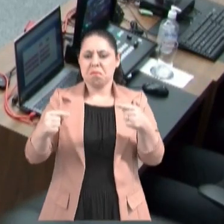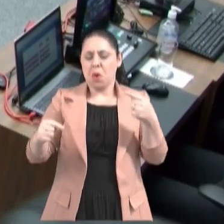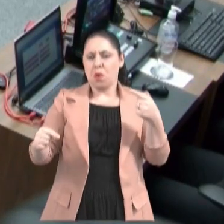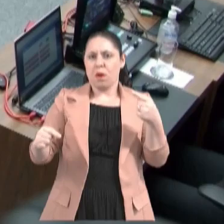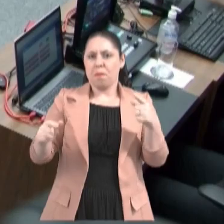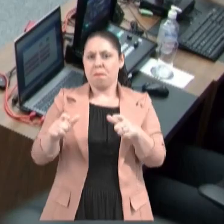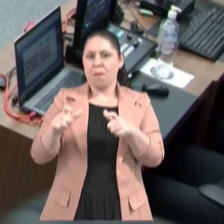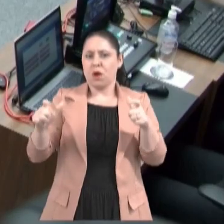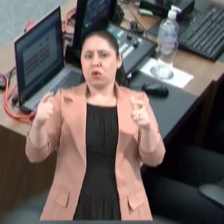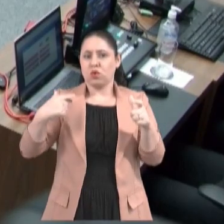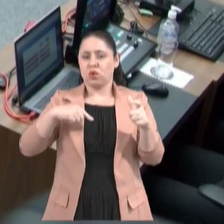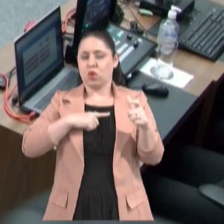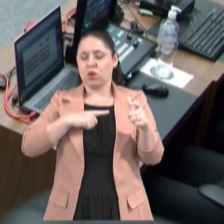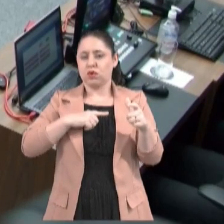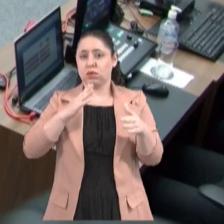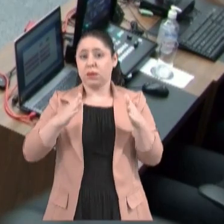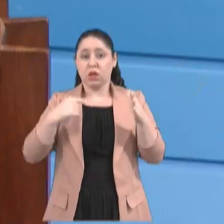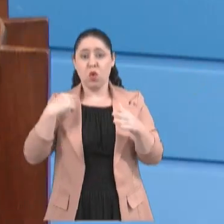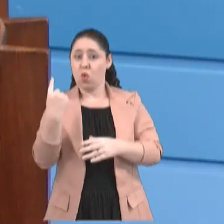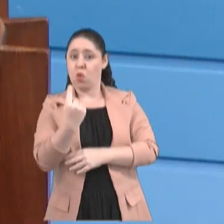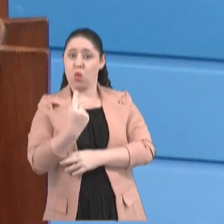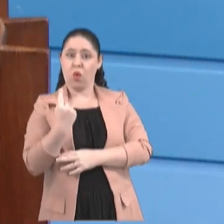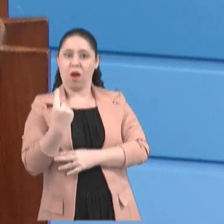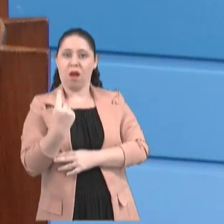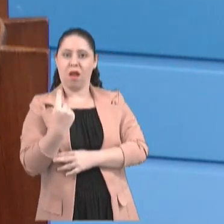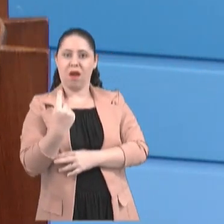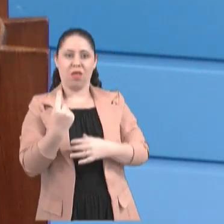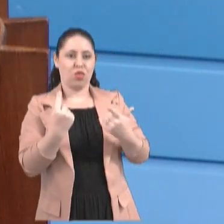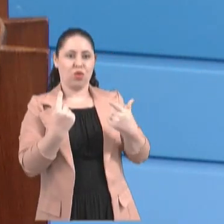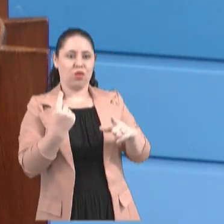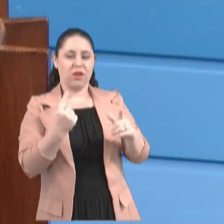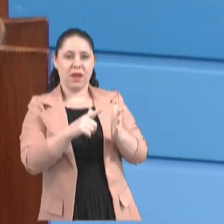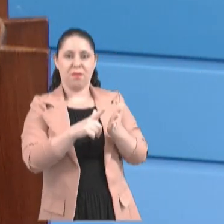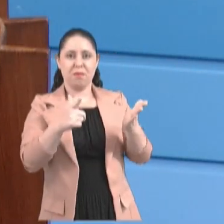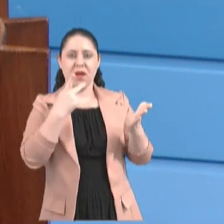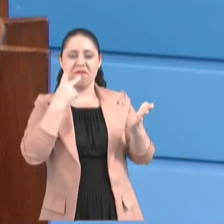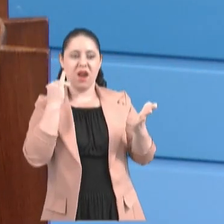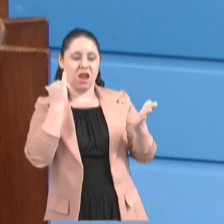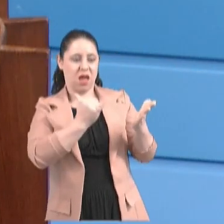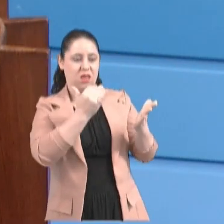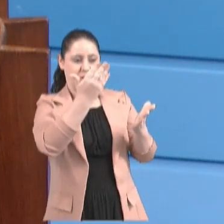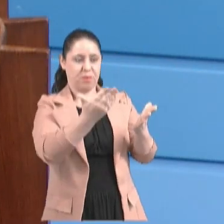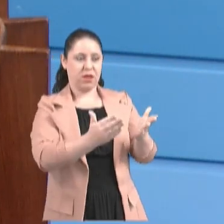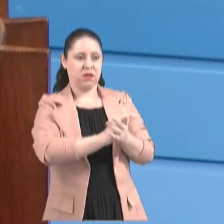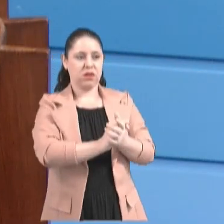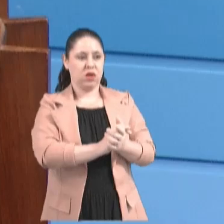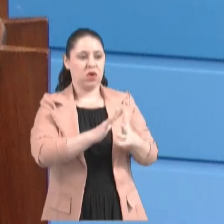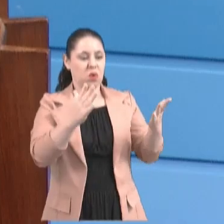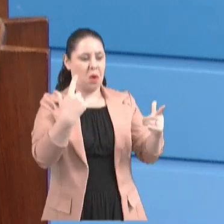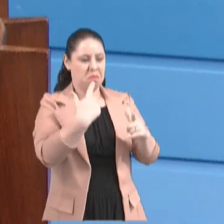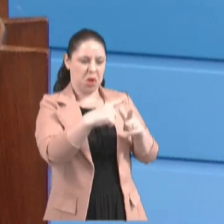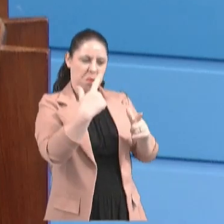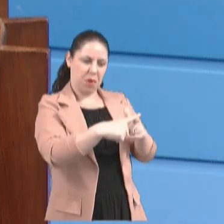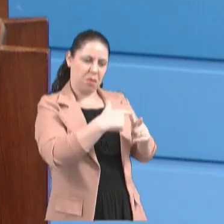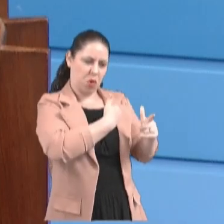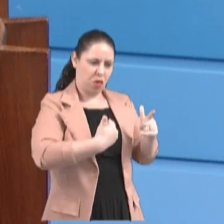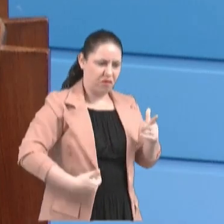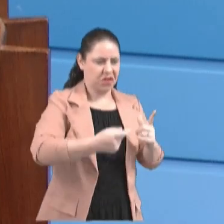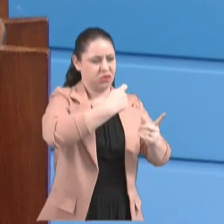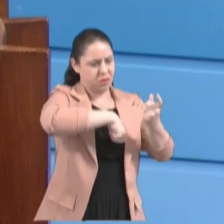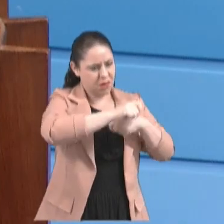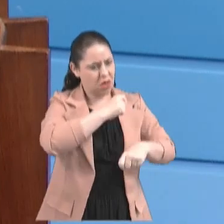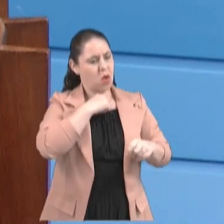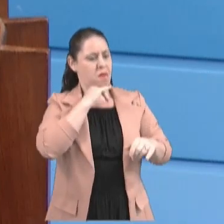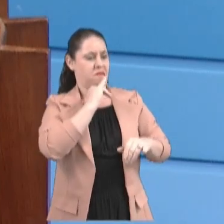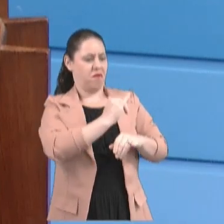oposição maior do que o nosso mandato. Eu sou sozinho aqui. Ele não tem a imprensa falando para ele os defeitos do governo dele. Ele